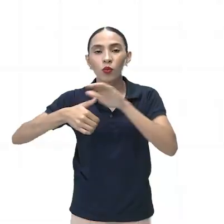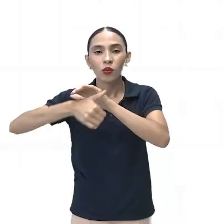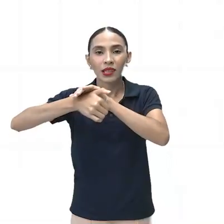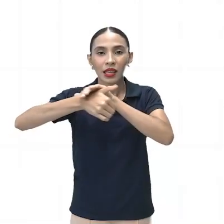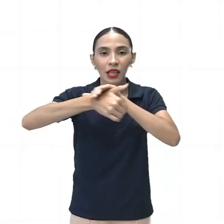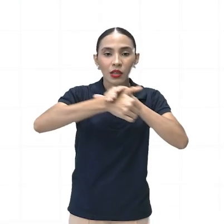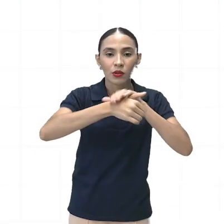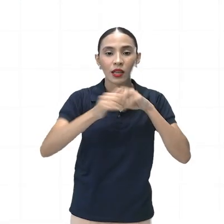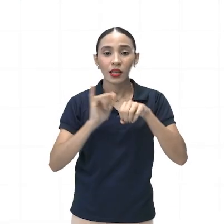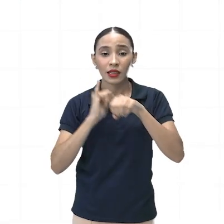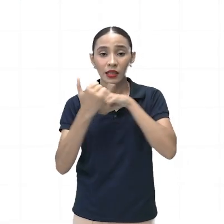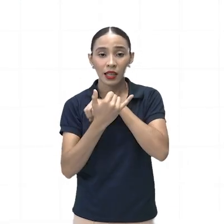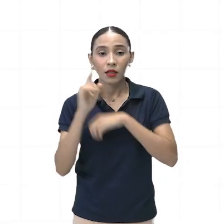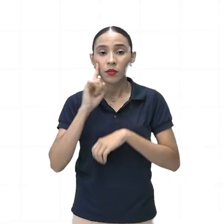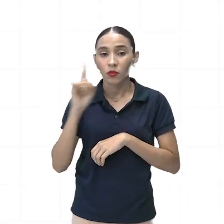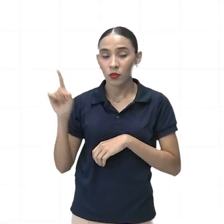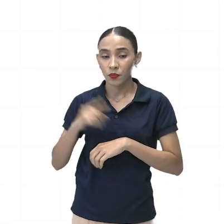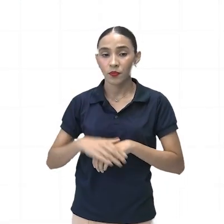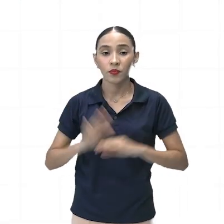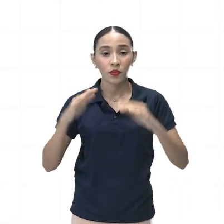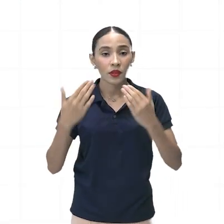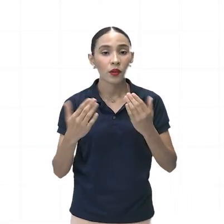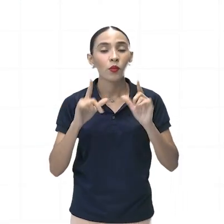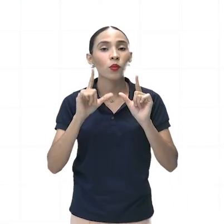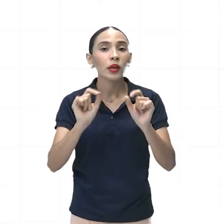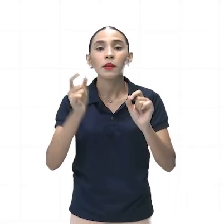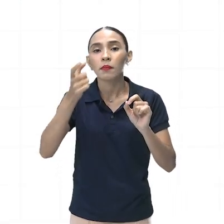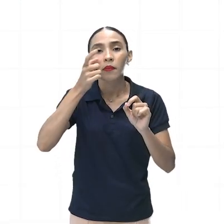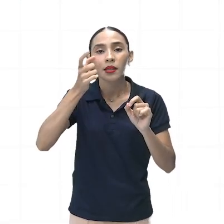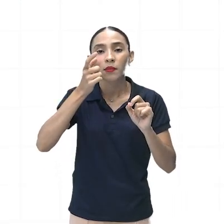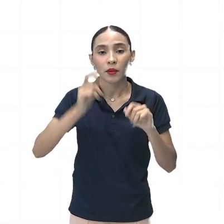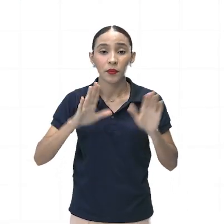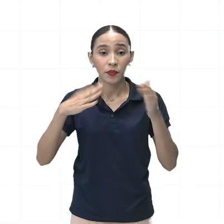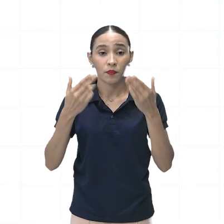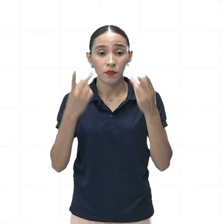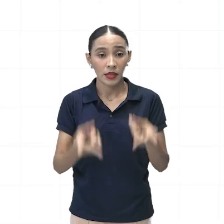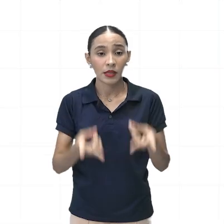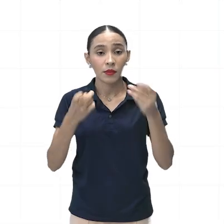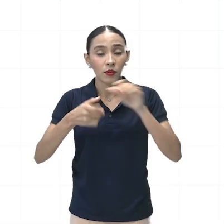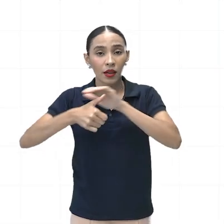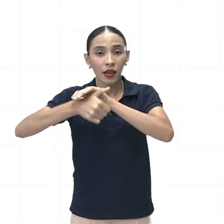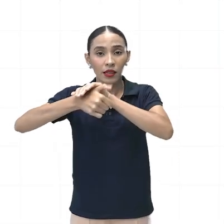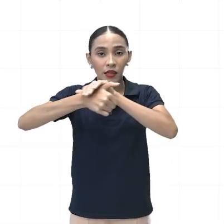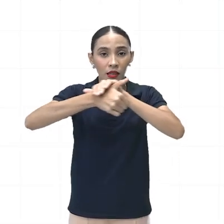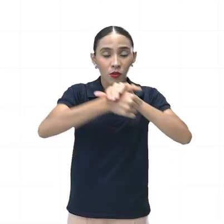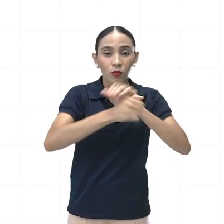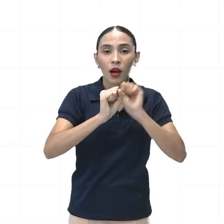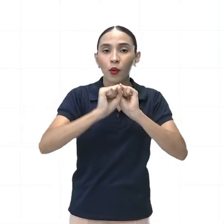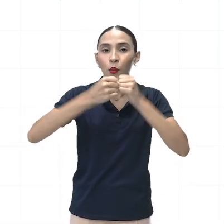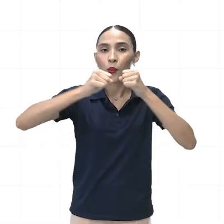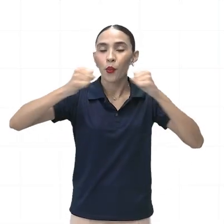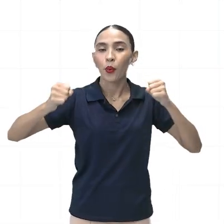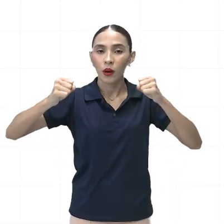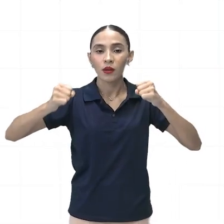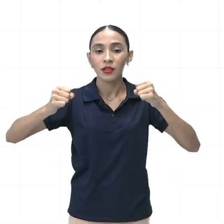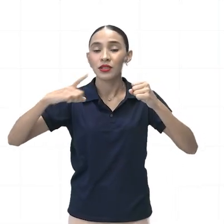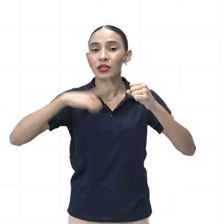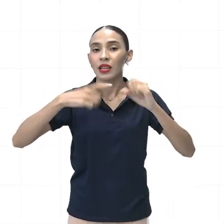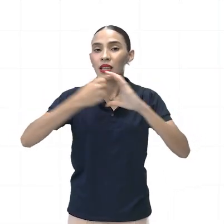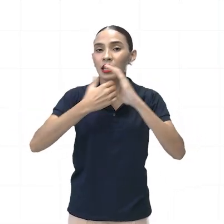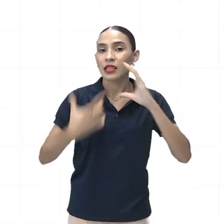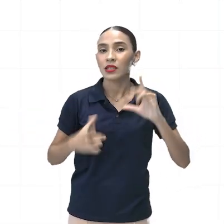presentes nessas ilhas. Bem, o que Darwin viu? Ele notou que as tartarugas gigantes de Galápagos tinham